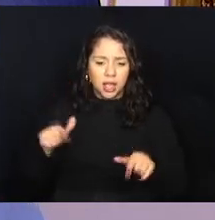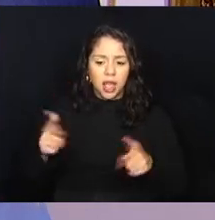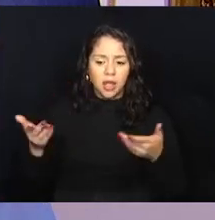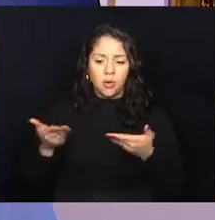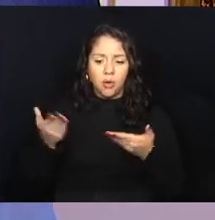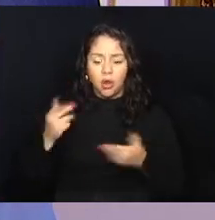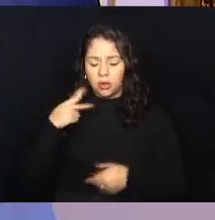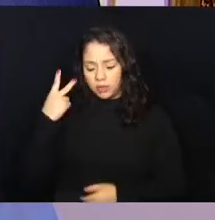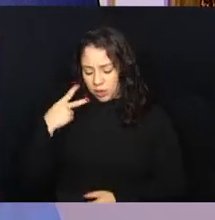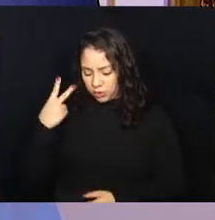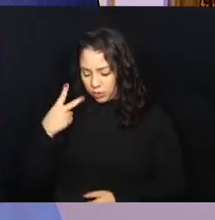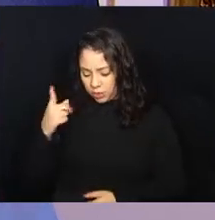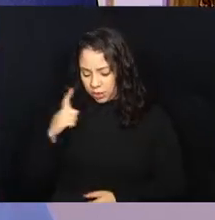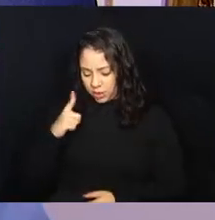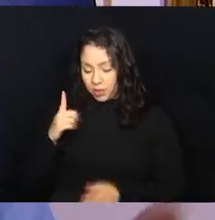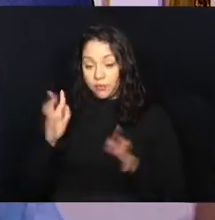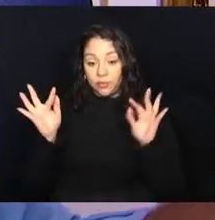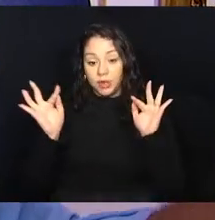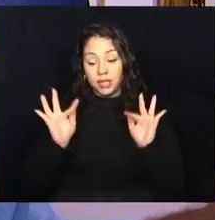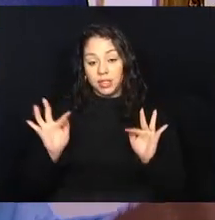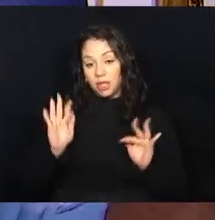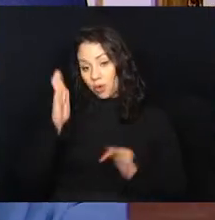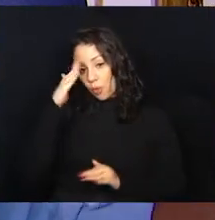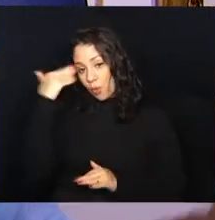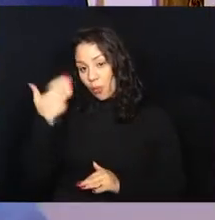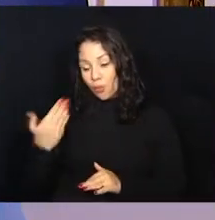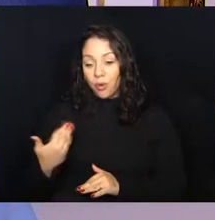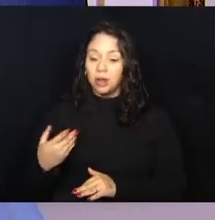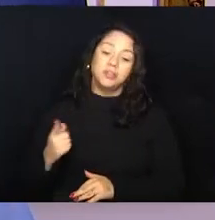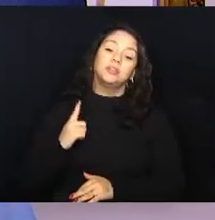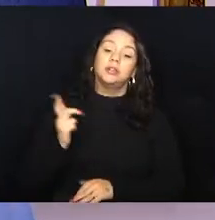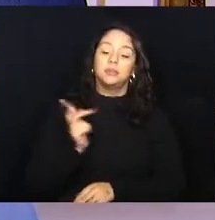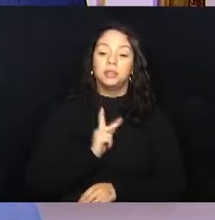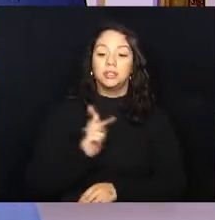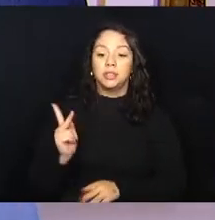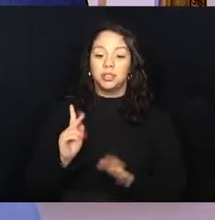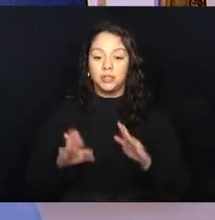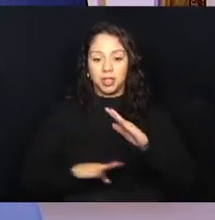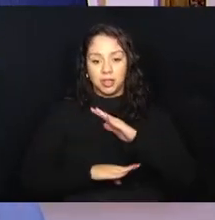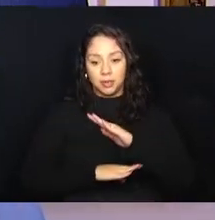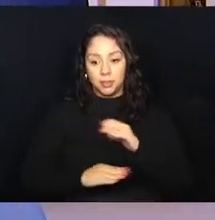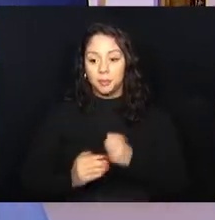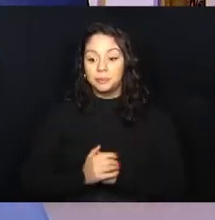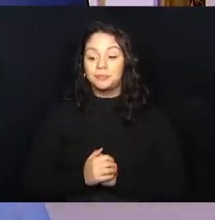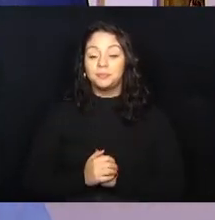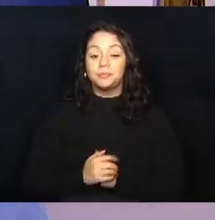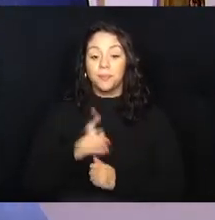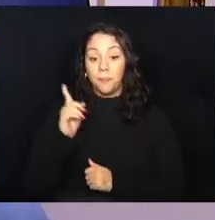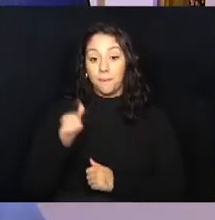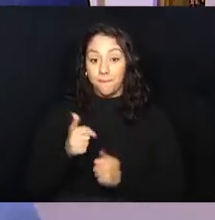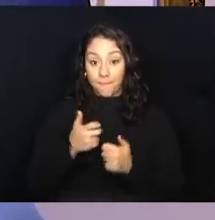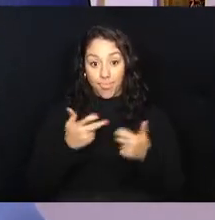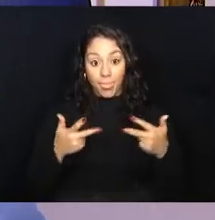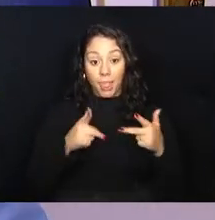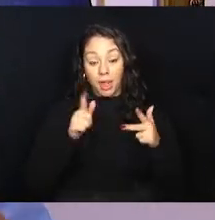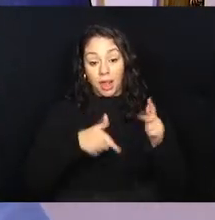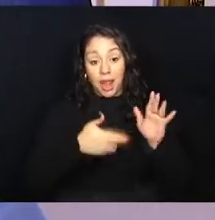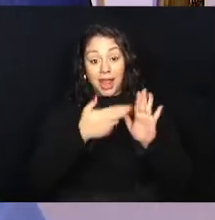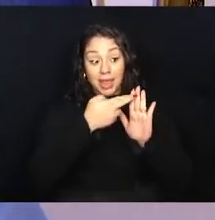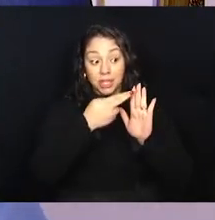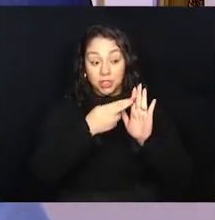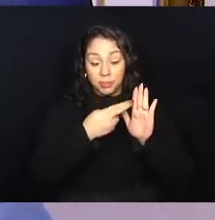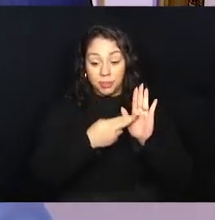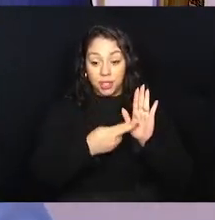Vereador na atual legislatura que teve a felicidade a honra de um dia ser presidente da Câmara é um ato